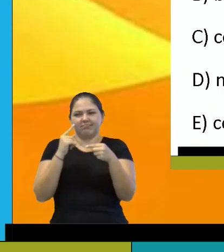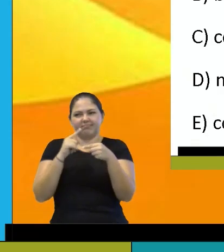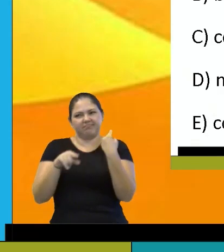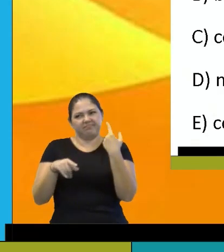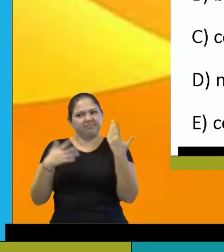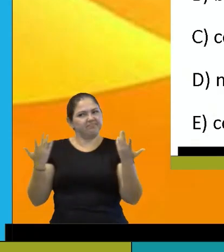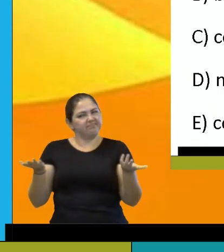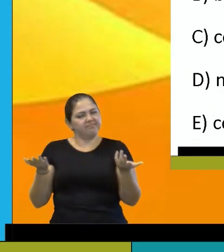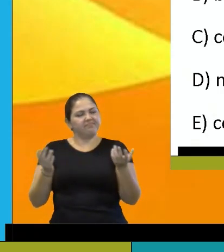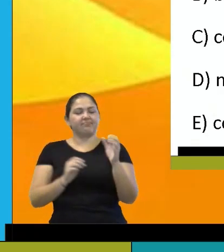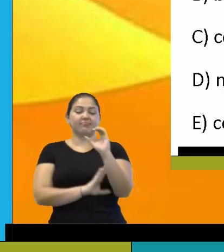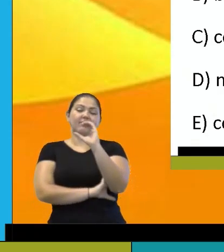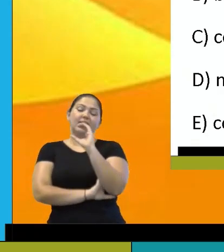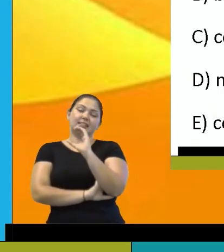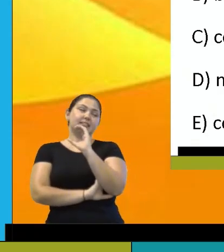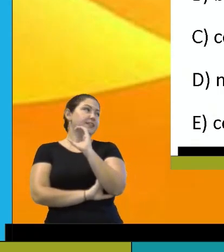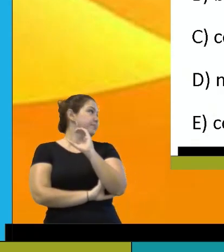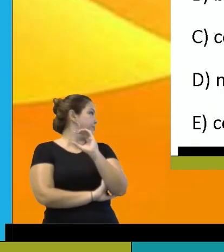dos servos?